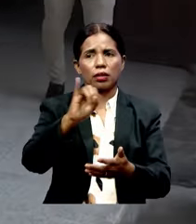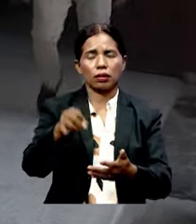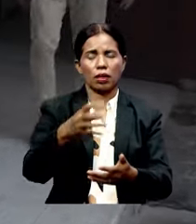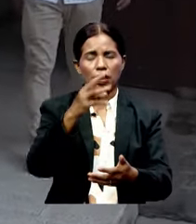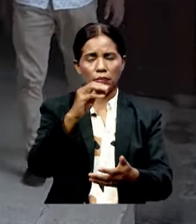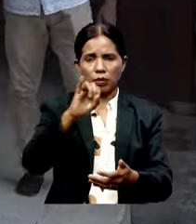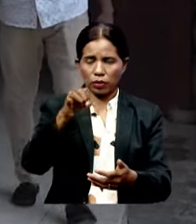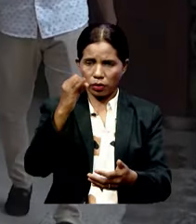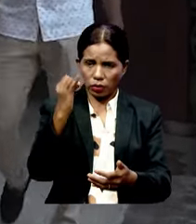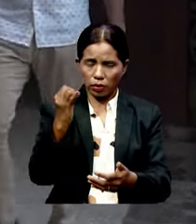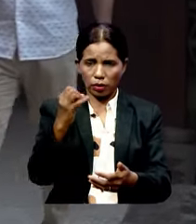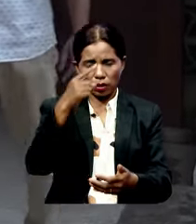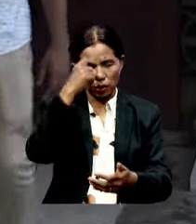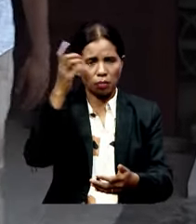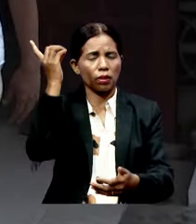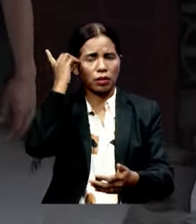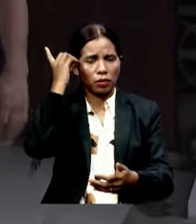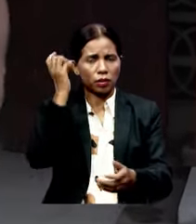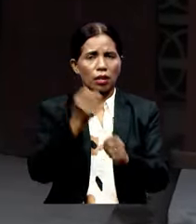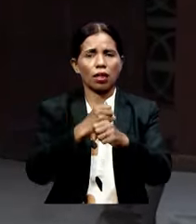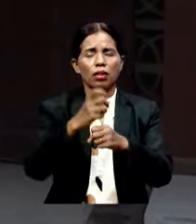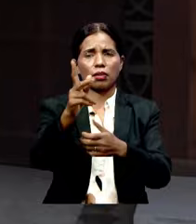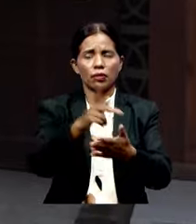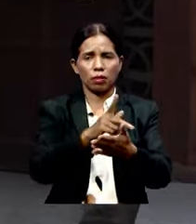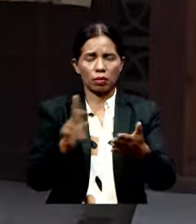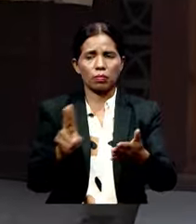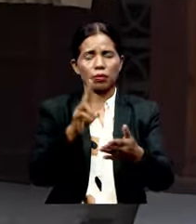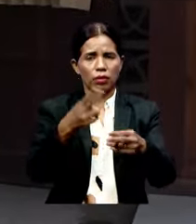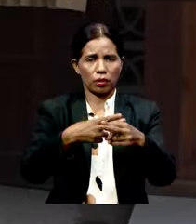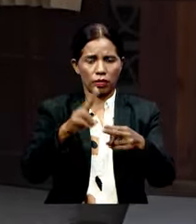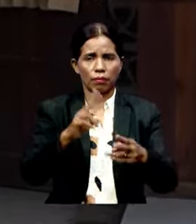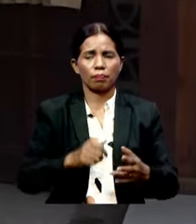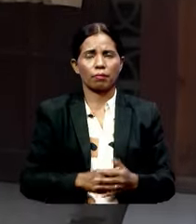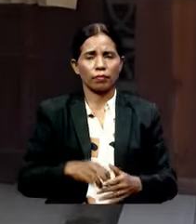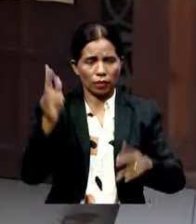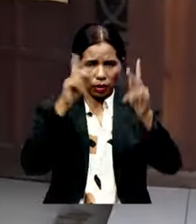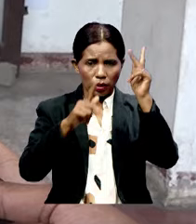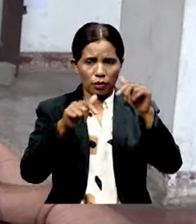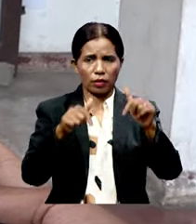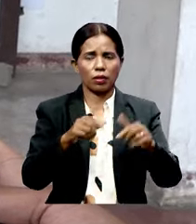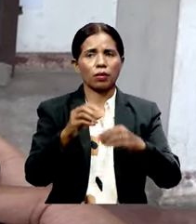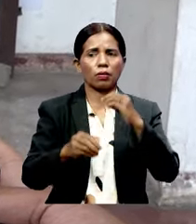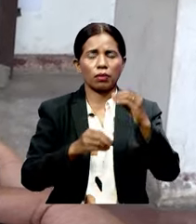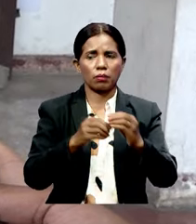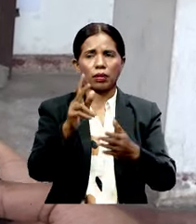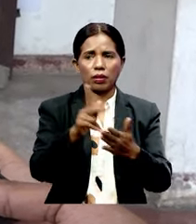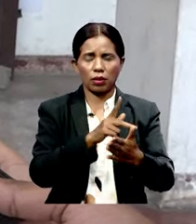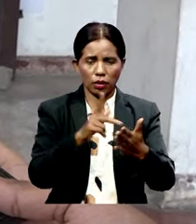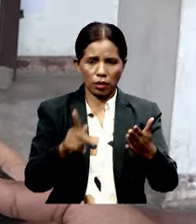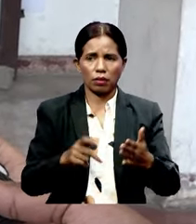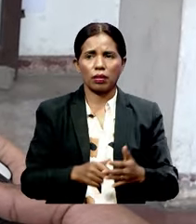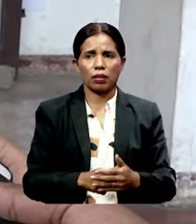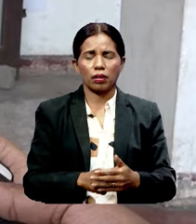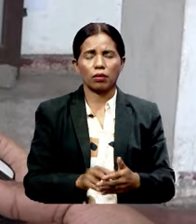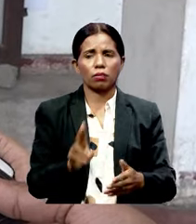ZMJ tamba desconfia comete crime arma branca. Caso da wenga kona ba crime be